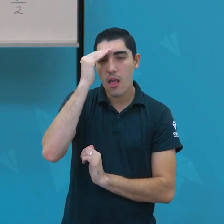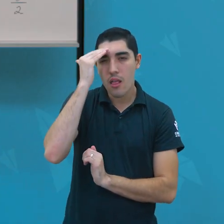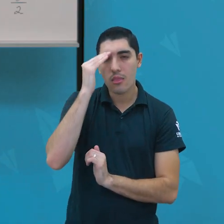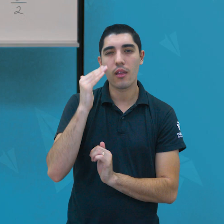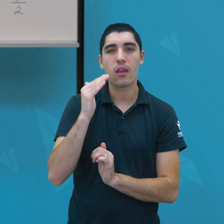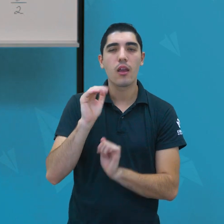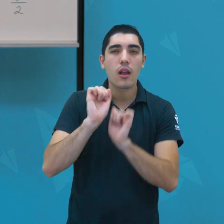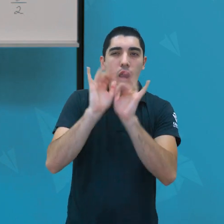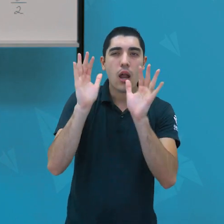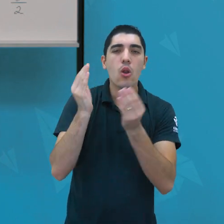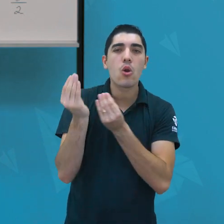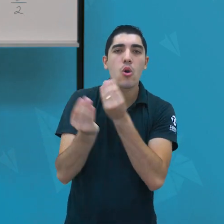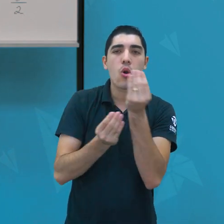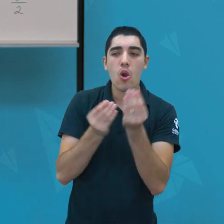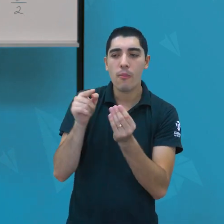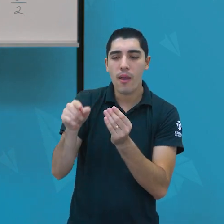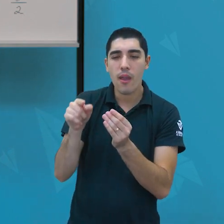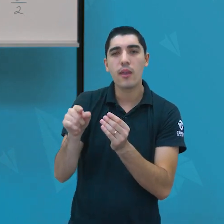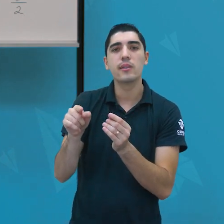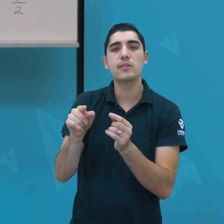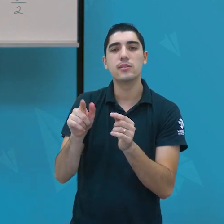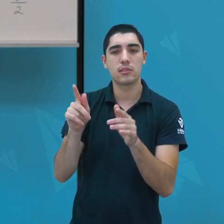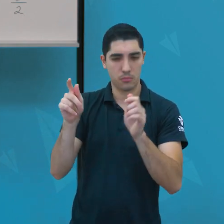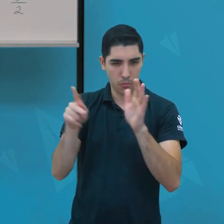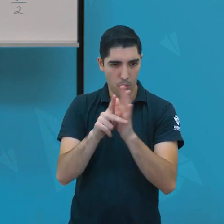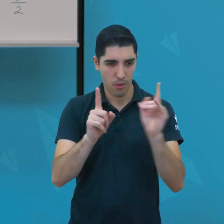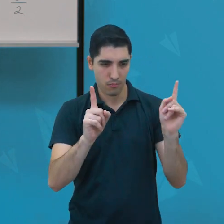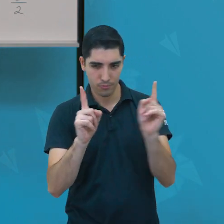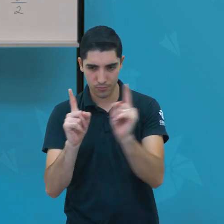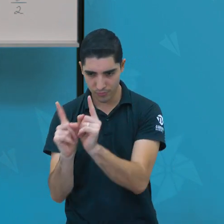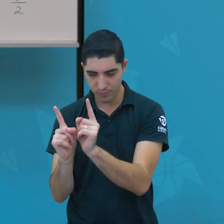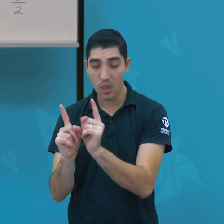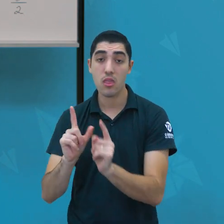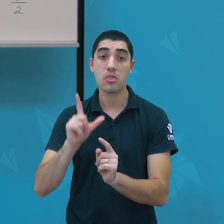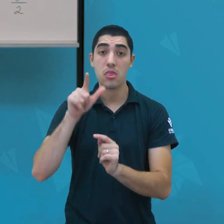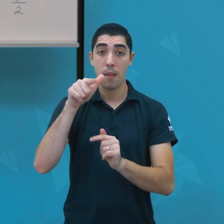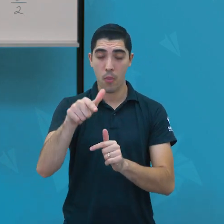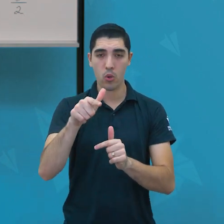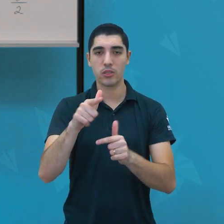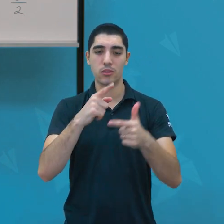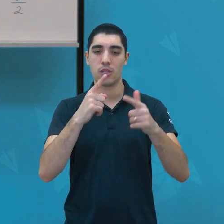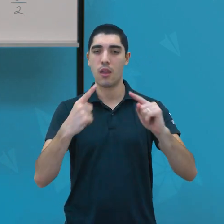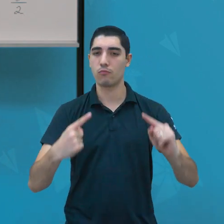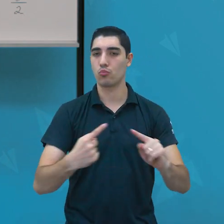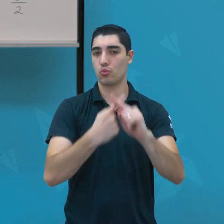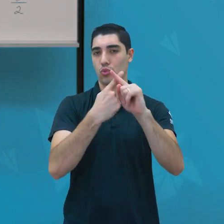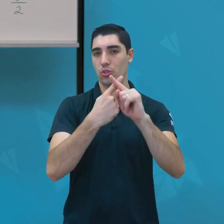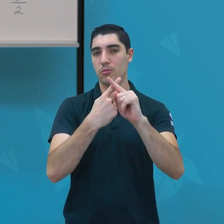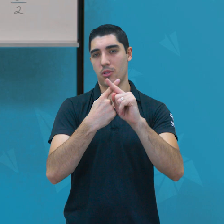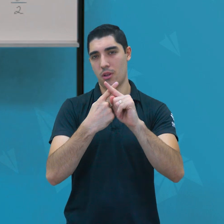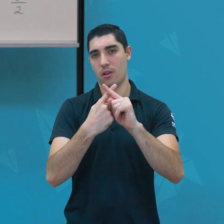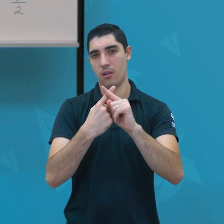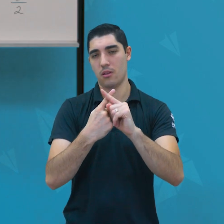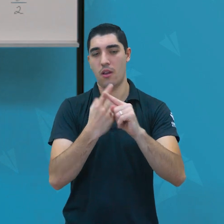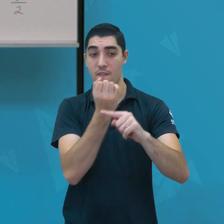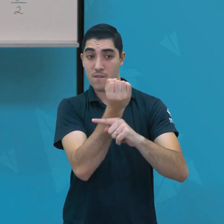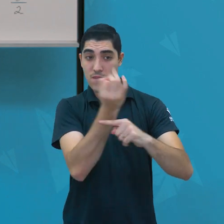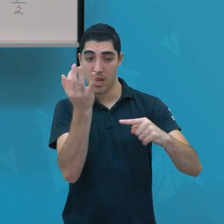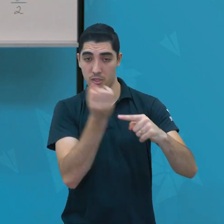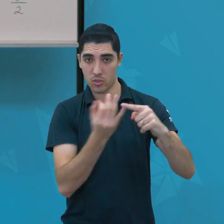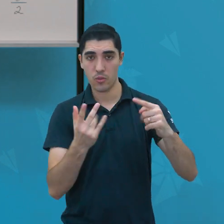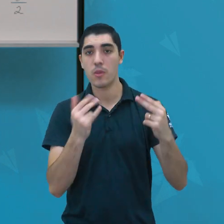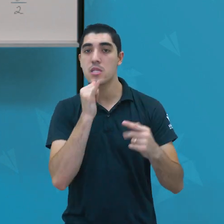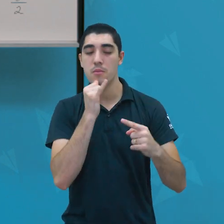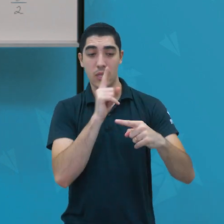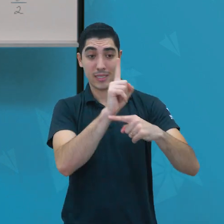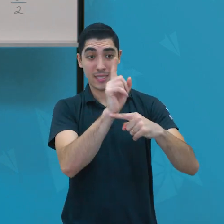entenderemos também melhor como eu posso obter, além da simplificação, eu multiplicar para ter frações equivalentes, tá? Alguns